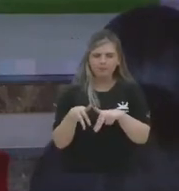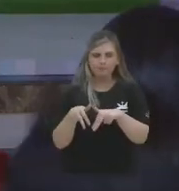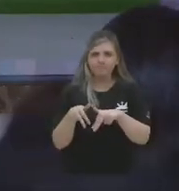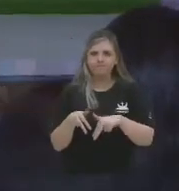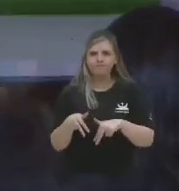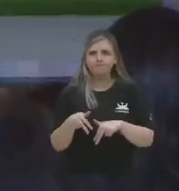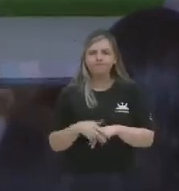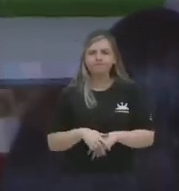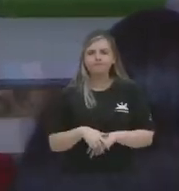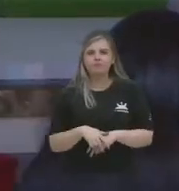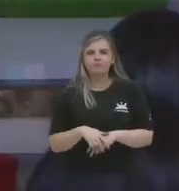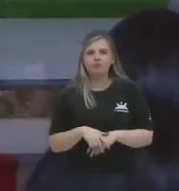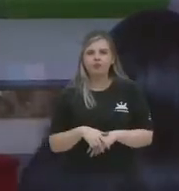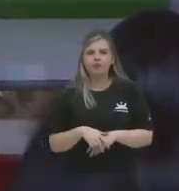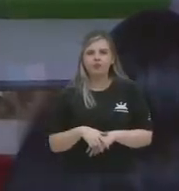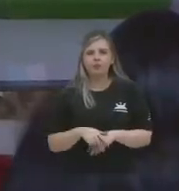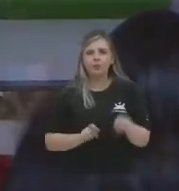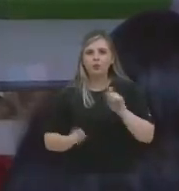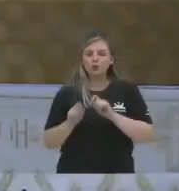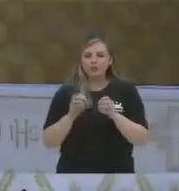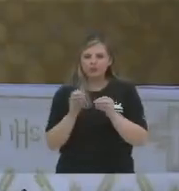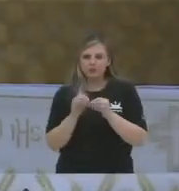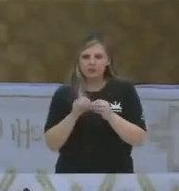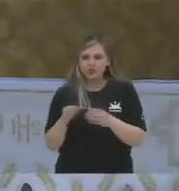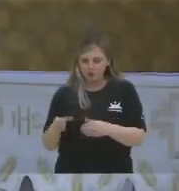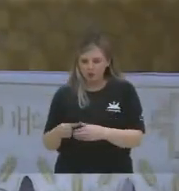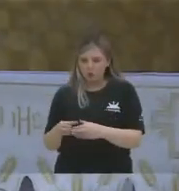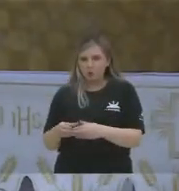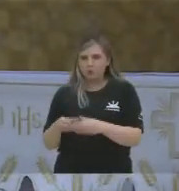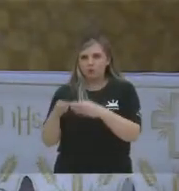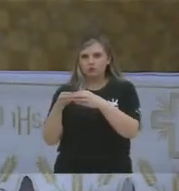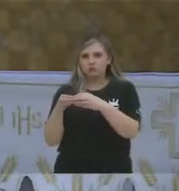Ela veio fazer o que no poço? Tirar água.